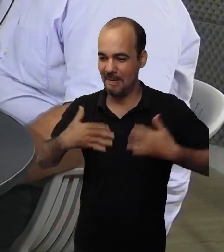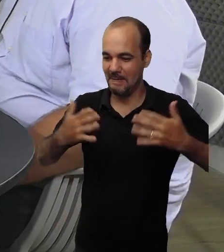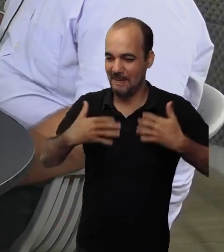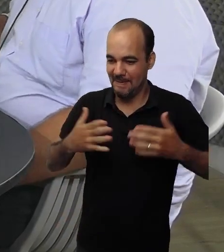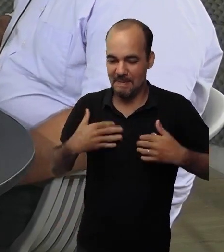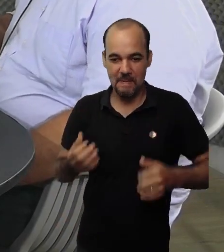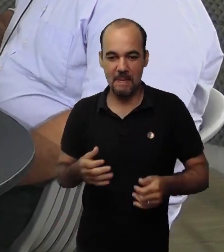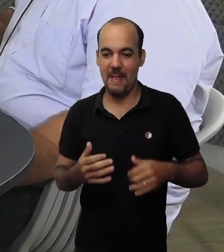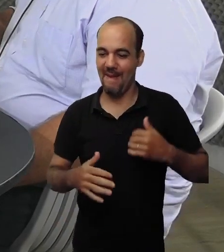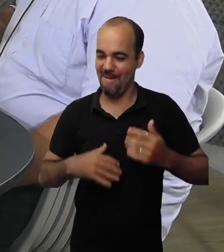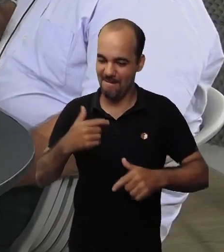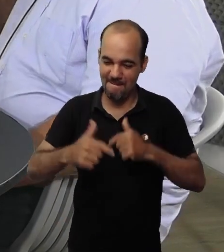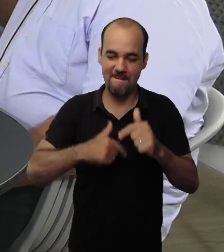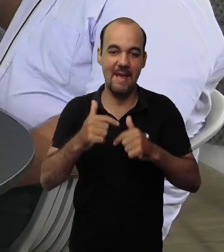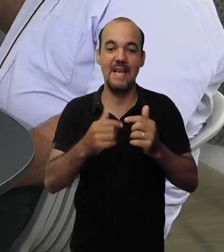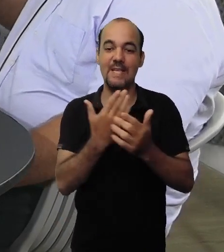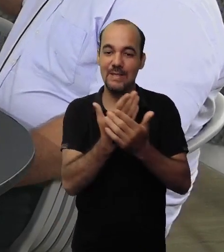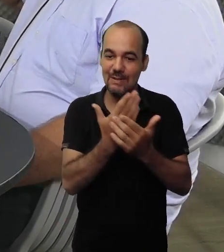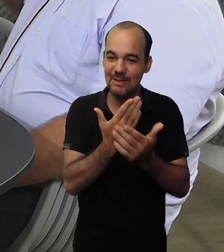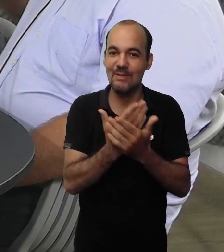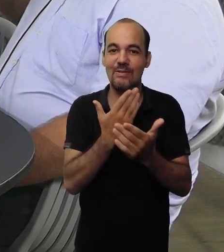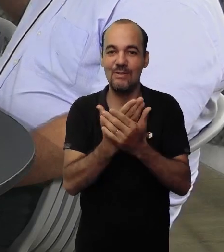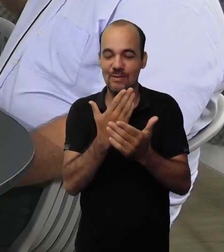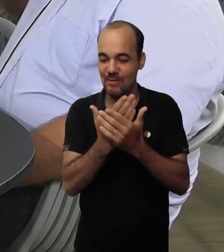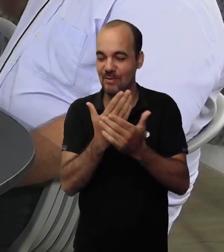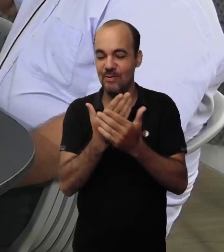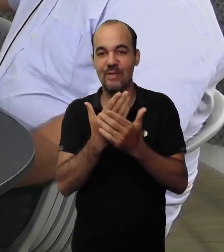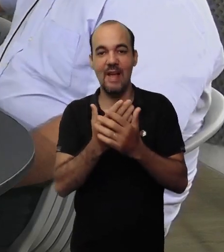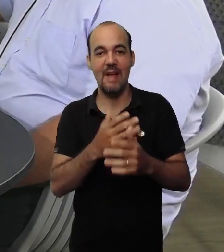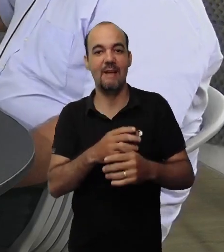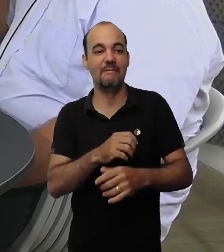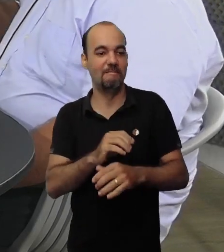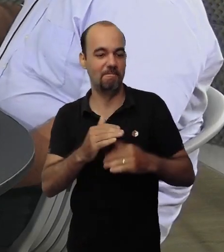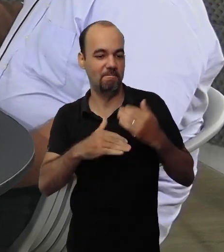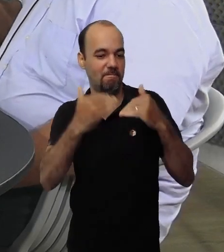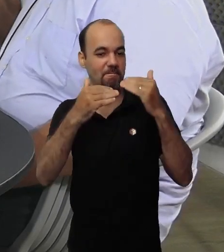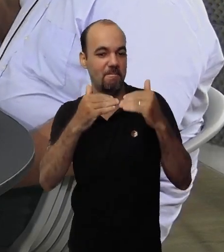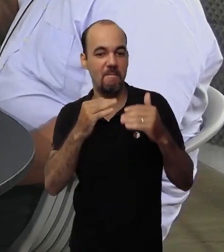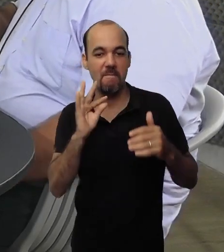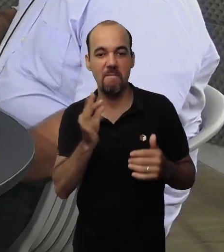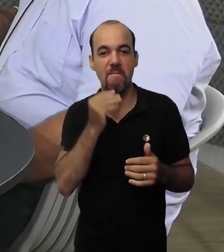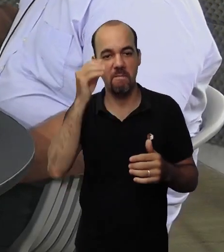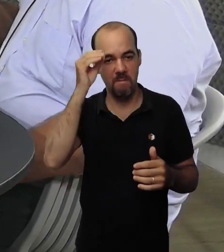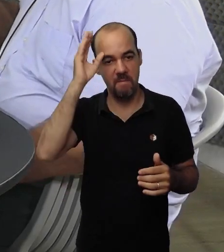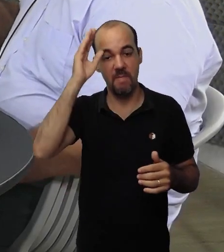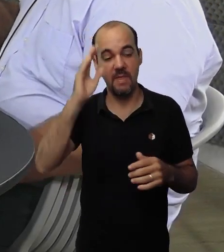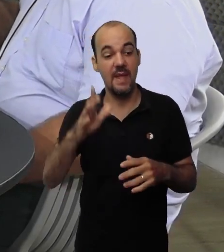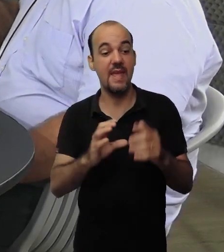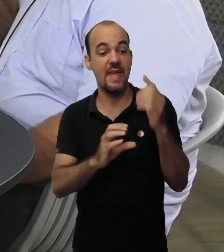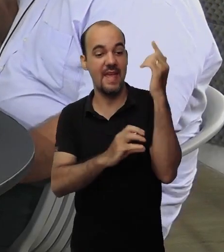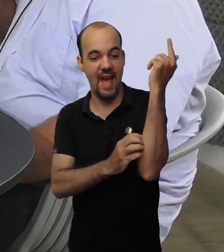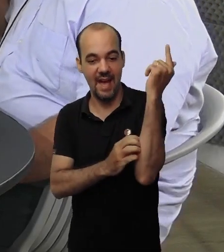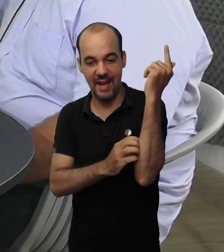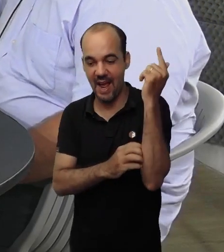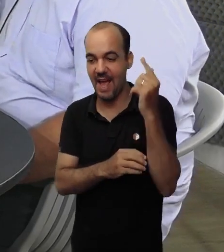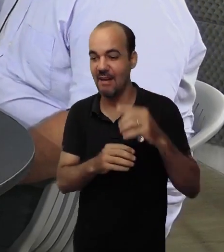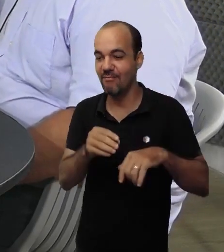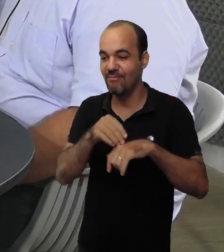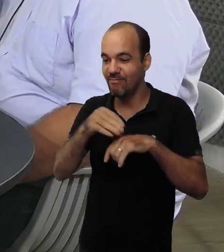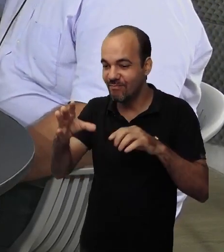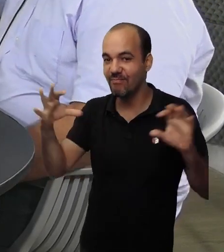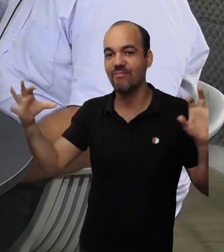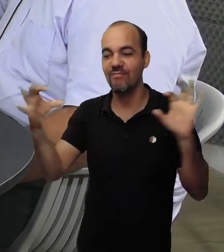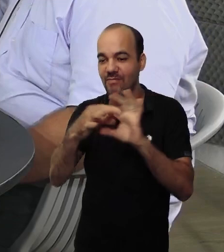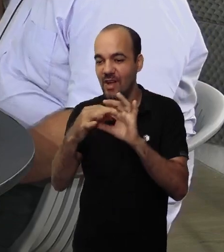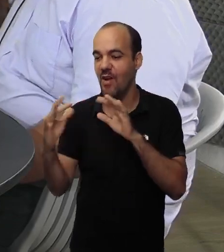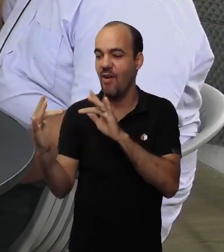vai se reconhecer e a GRE vai estar dizendo assim, a gente está vendo vocês, que é isso que a gente está tentando dizer. Que antes dele, se